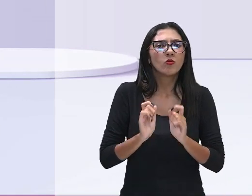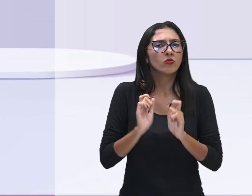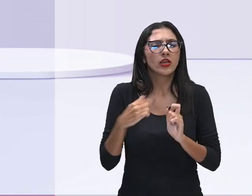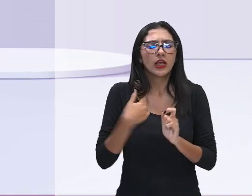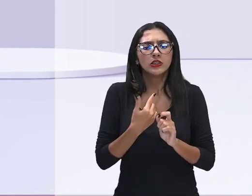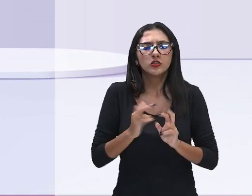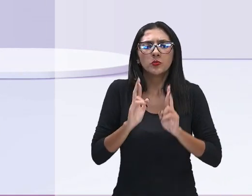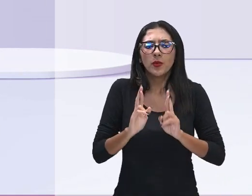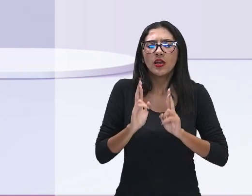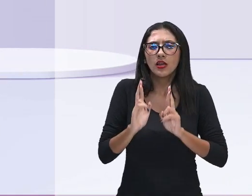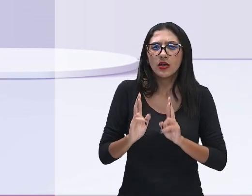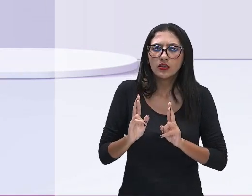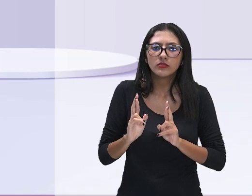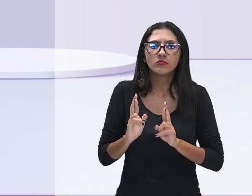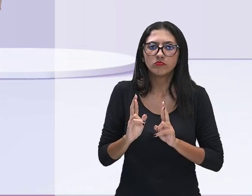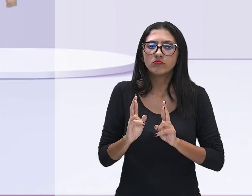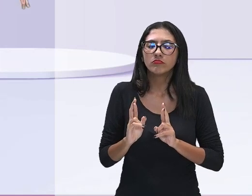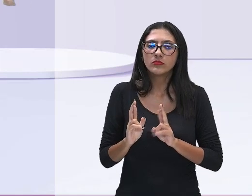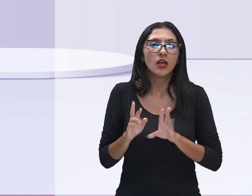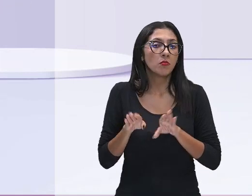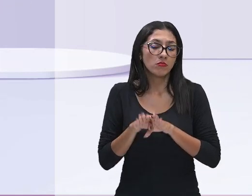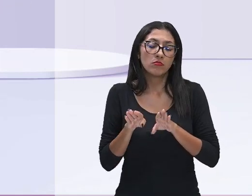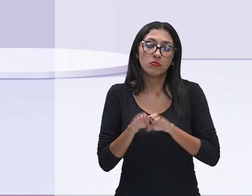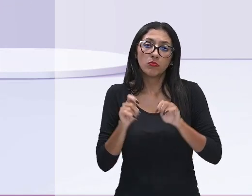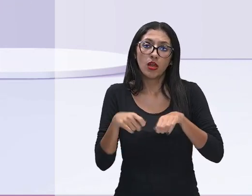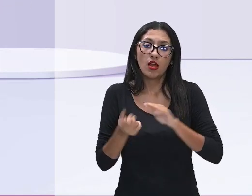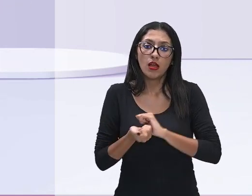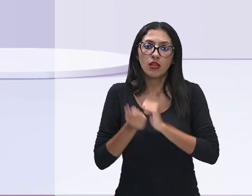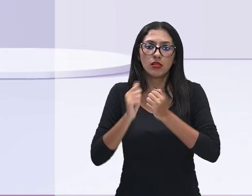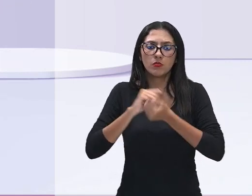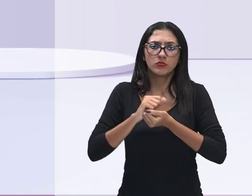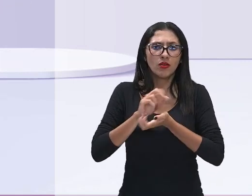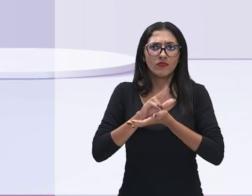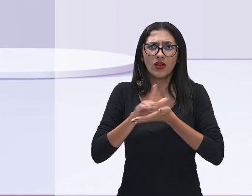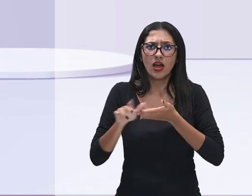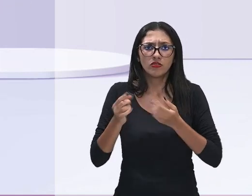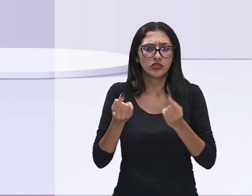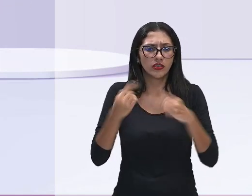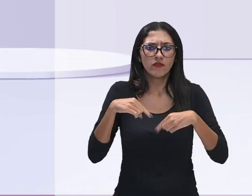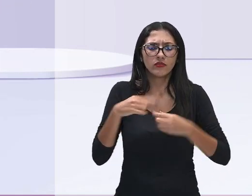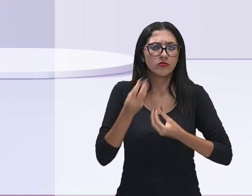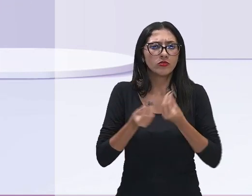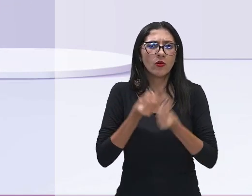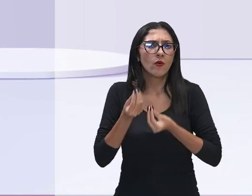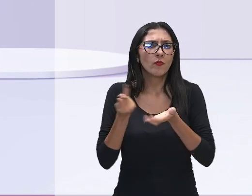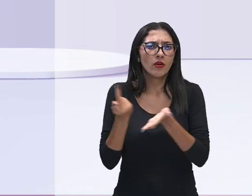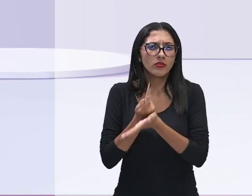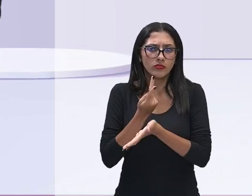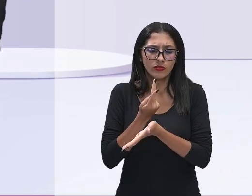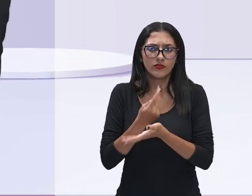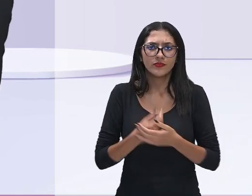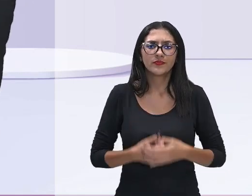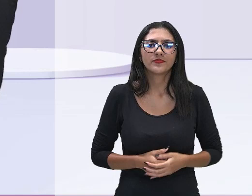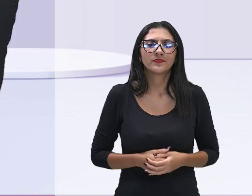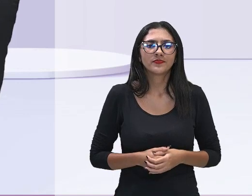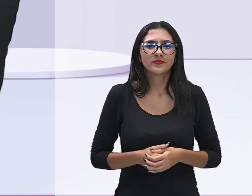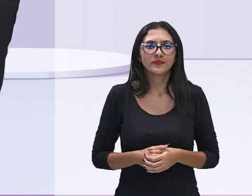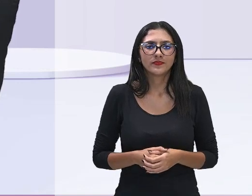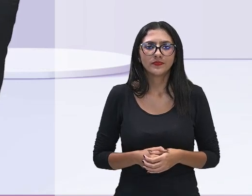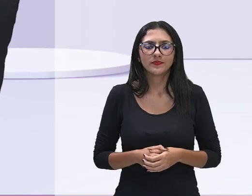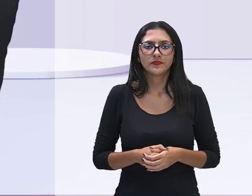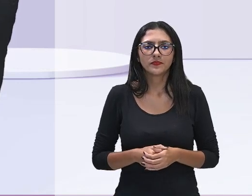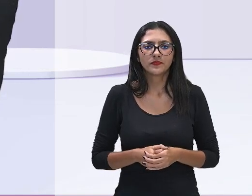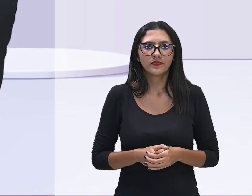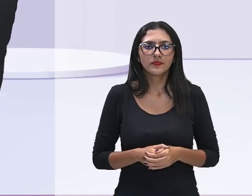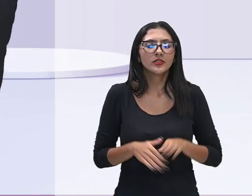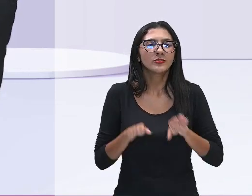e encontrar novas maneiras de lidar com os desafios que a vida nos coloca na frente, tá? Tem a questão também, olha, a